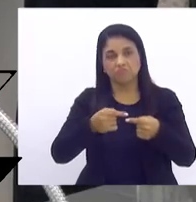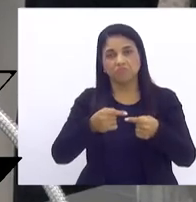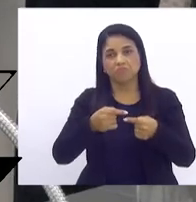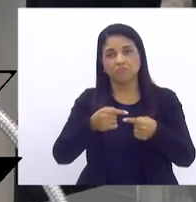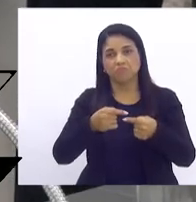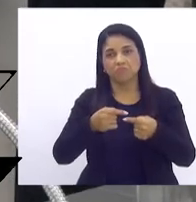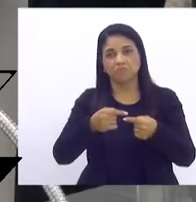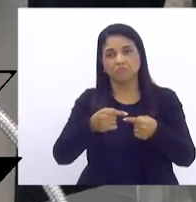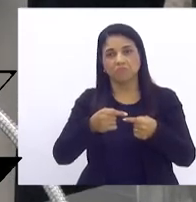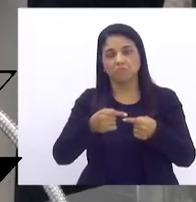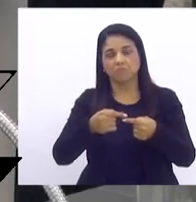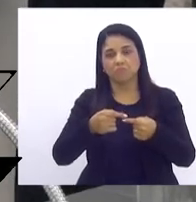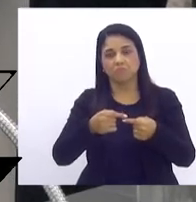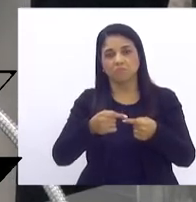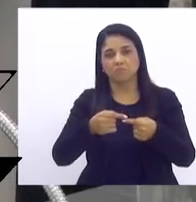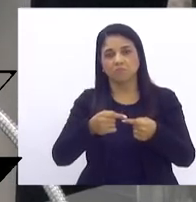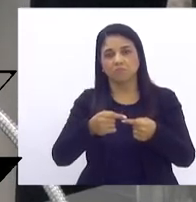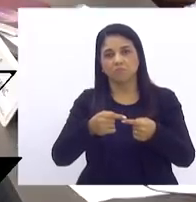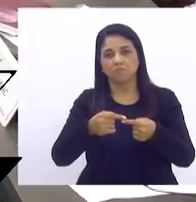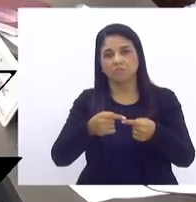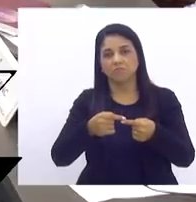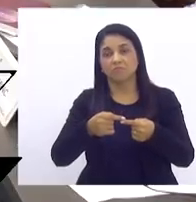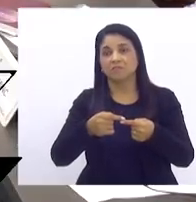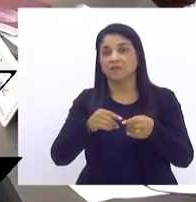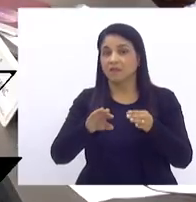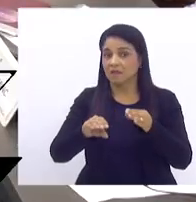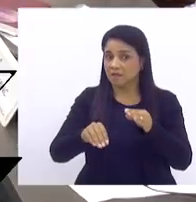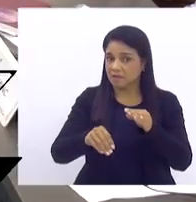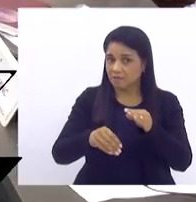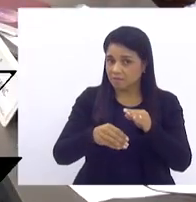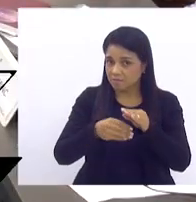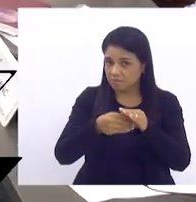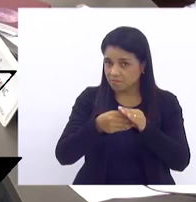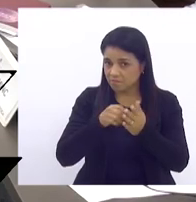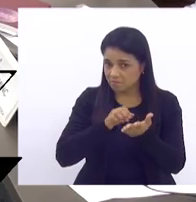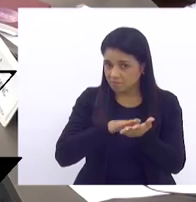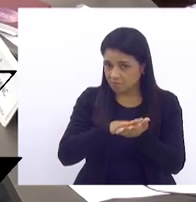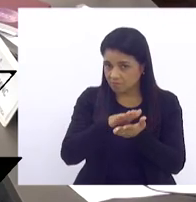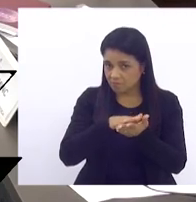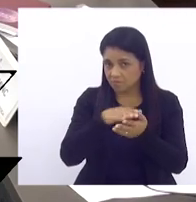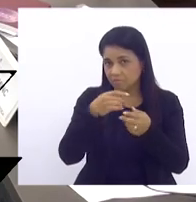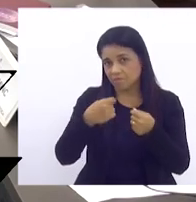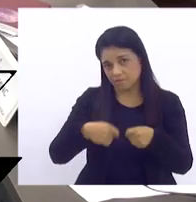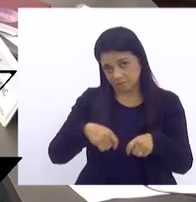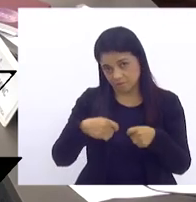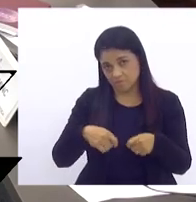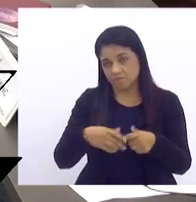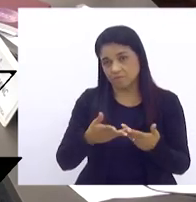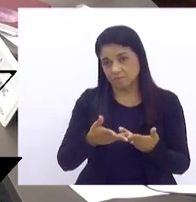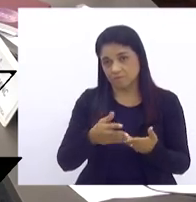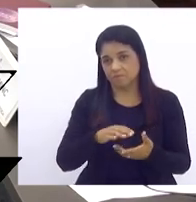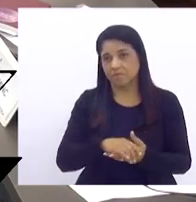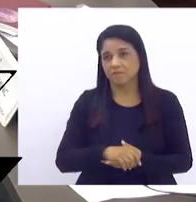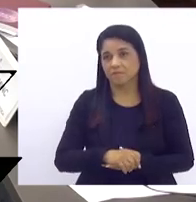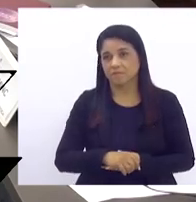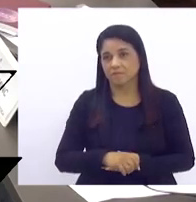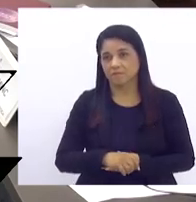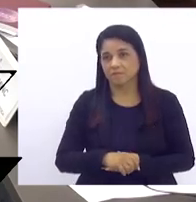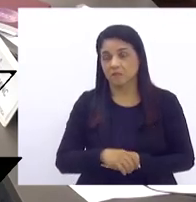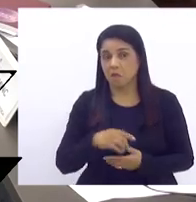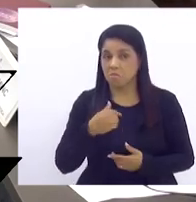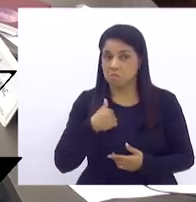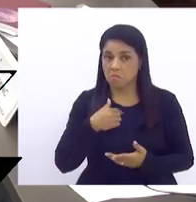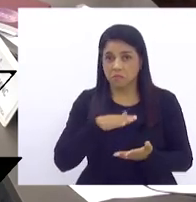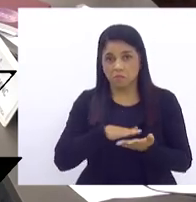Da próxima vez, publicar as emendas, né? Para mim está